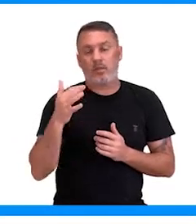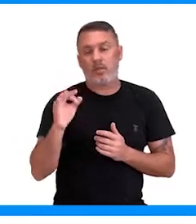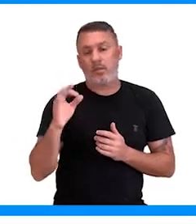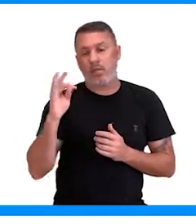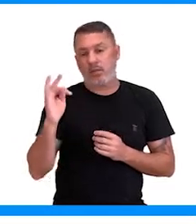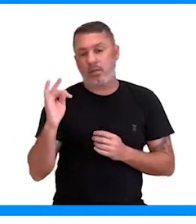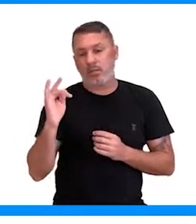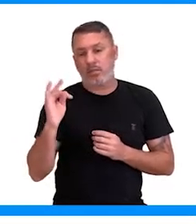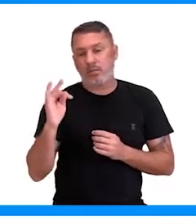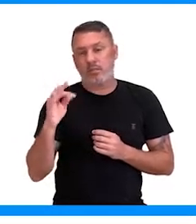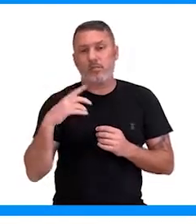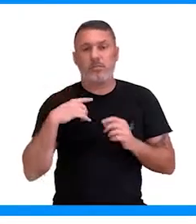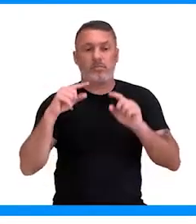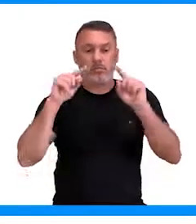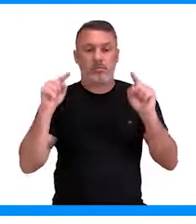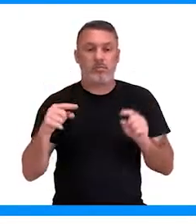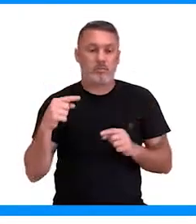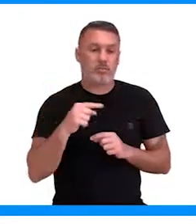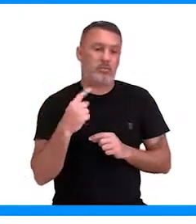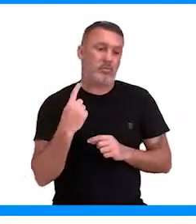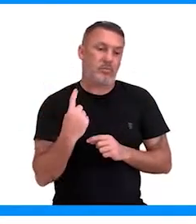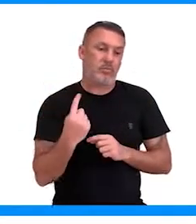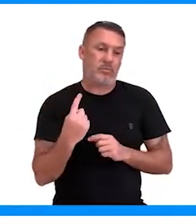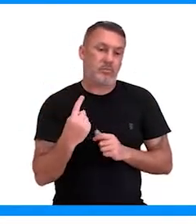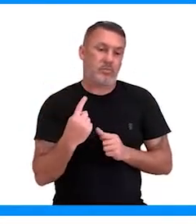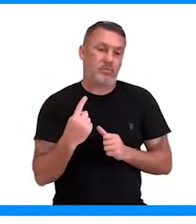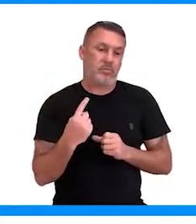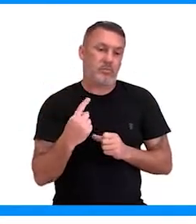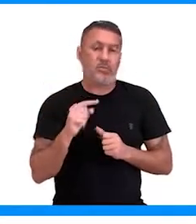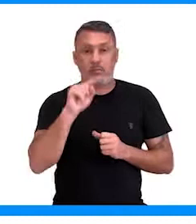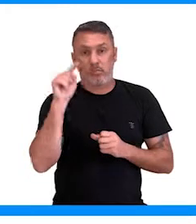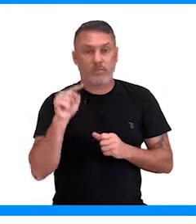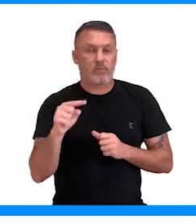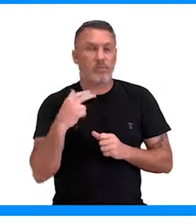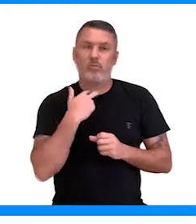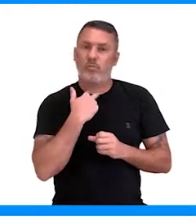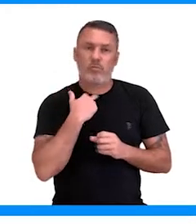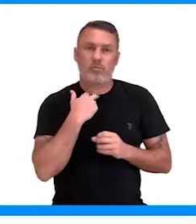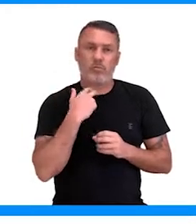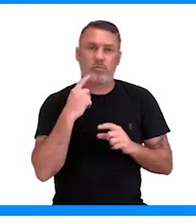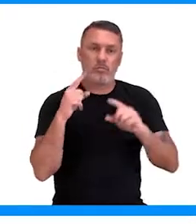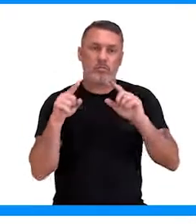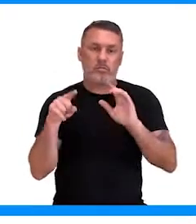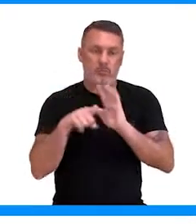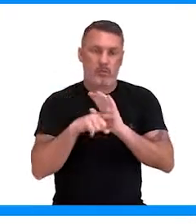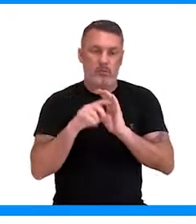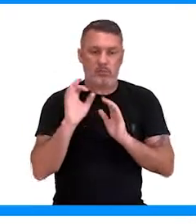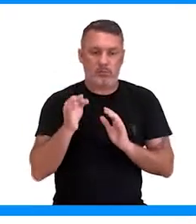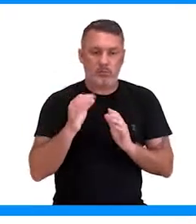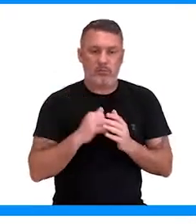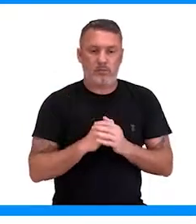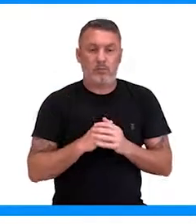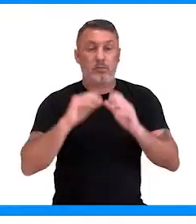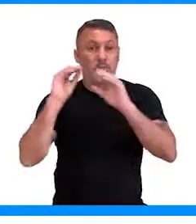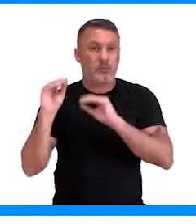Menos 10t, multiplica a equação inteira por menos 1, porque a sua incógnita nunca pode ser negativa. Né? E aí passo 10